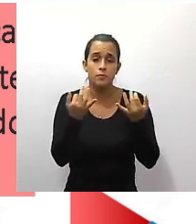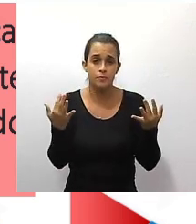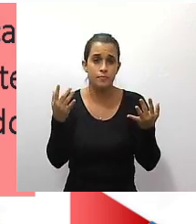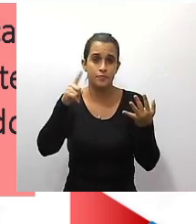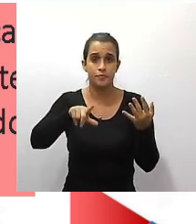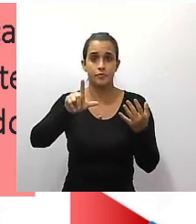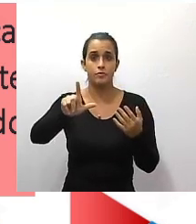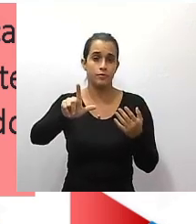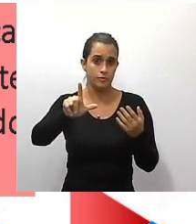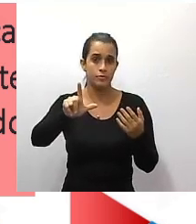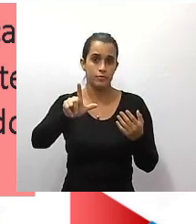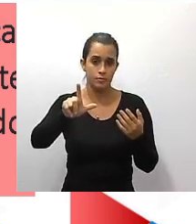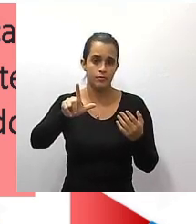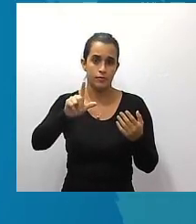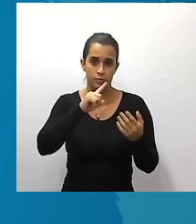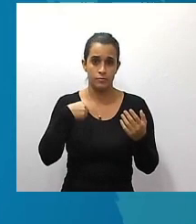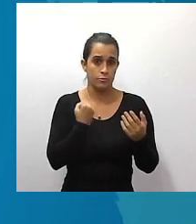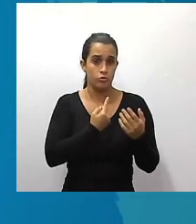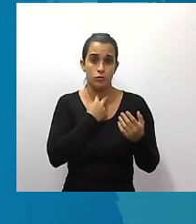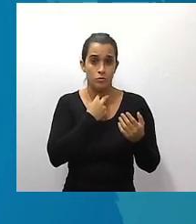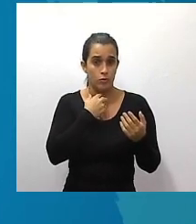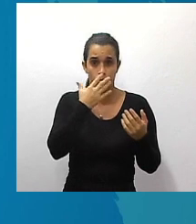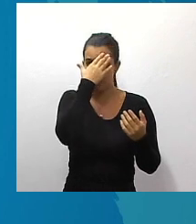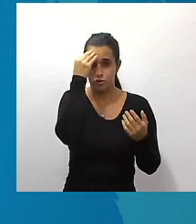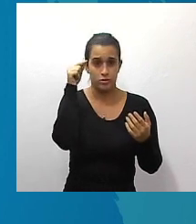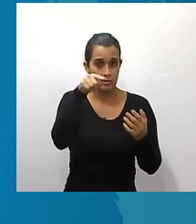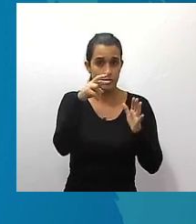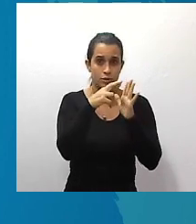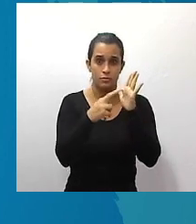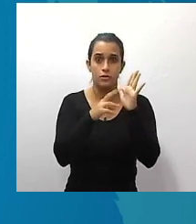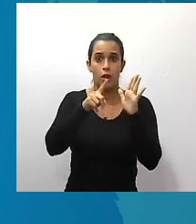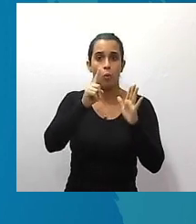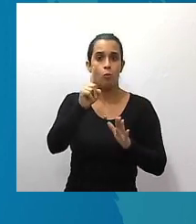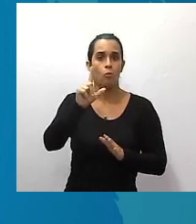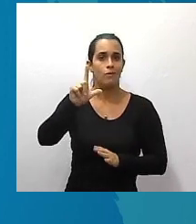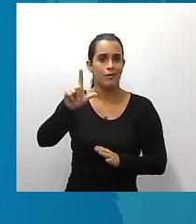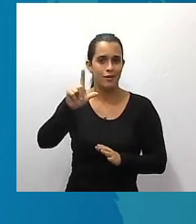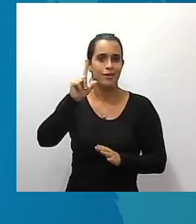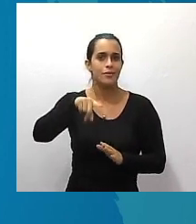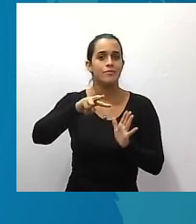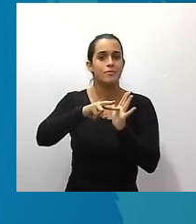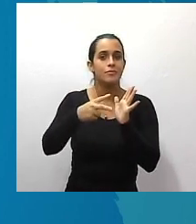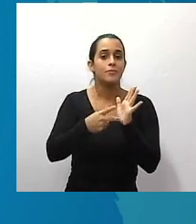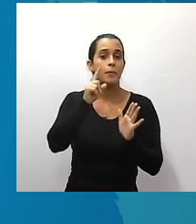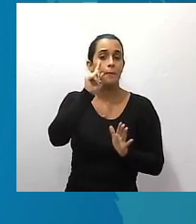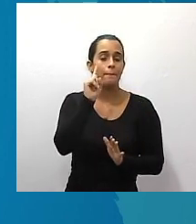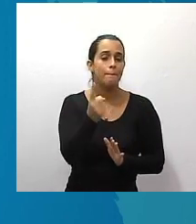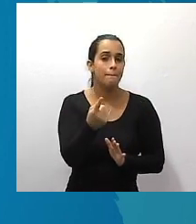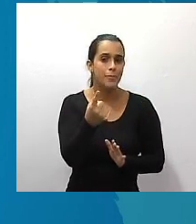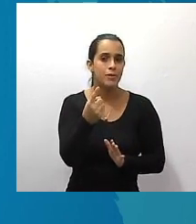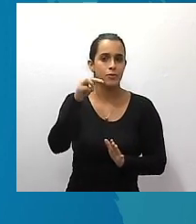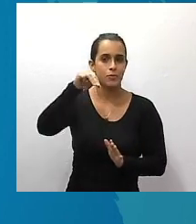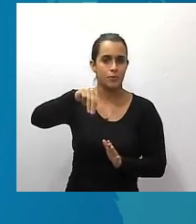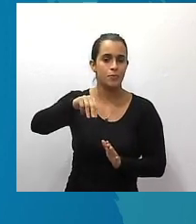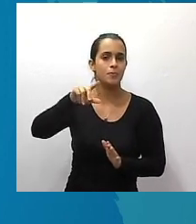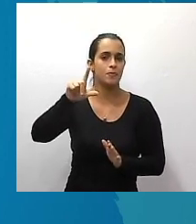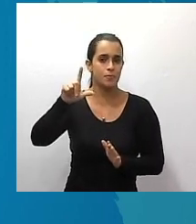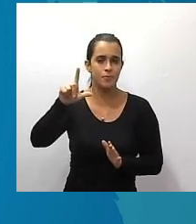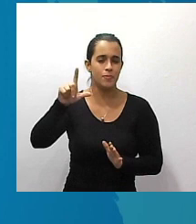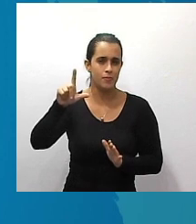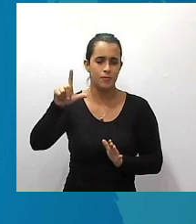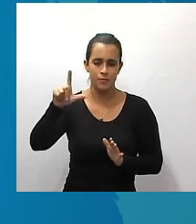vou usar o A para a gente trabalhar já a álgebra e entender de uma forma geral, tá bom? Se fosse 10 metros, é claro